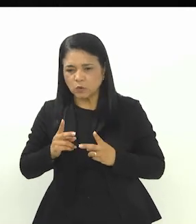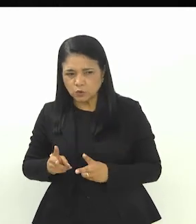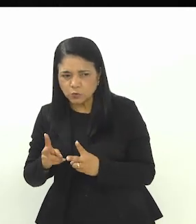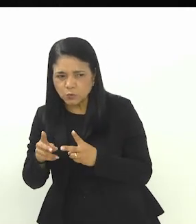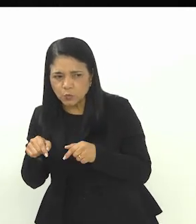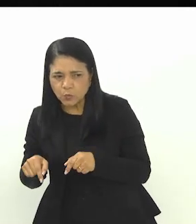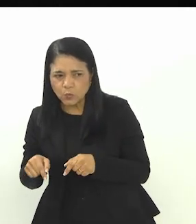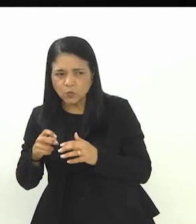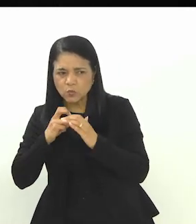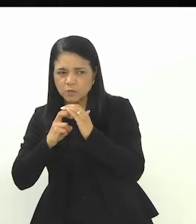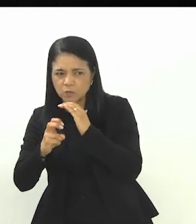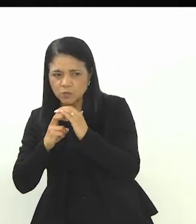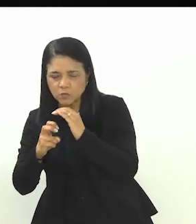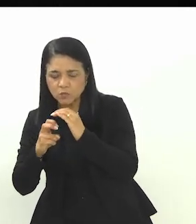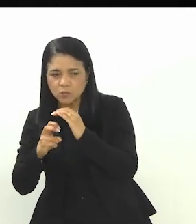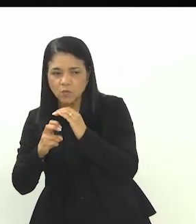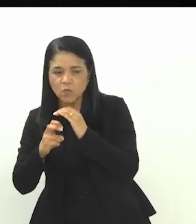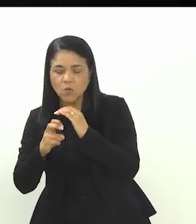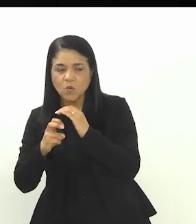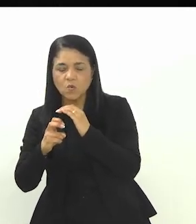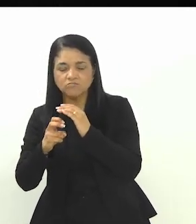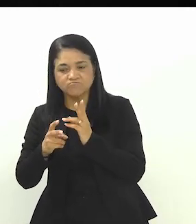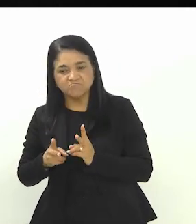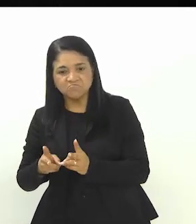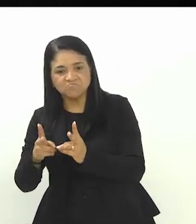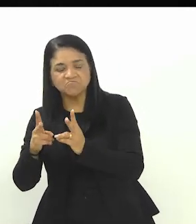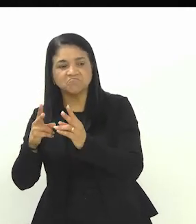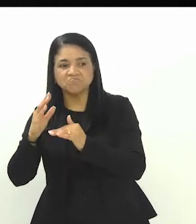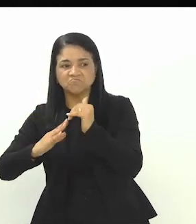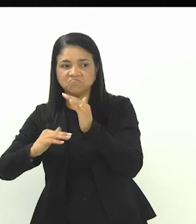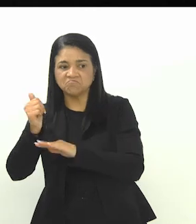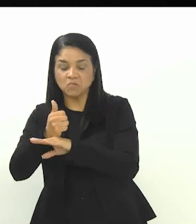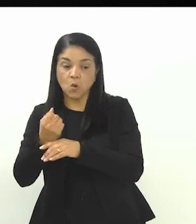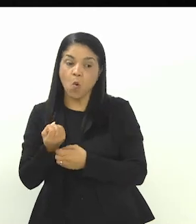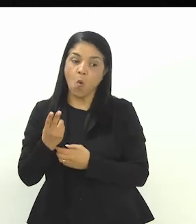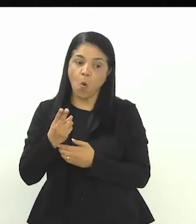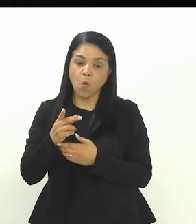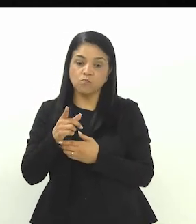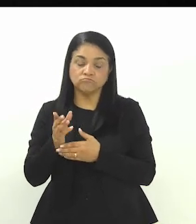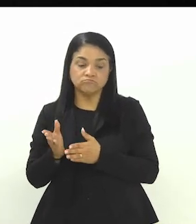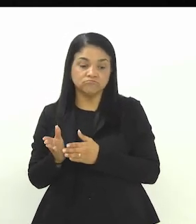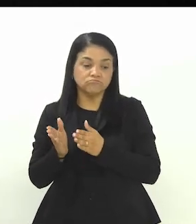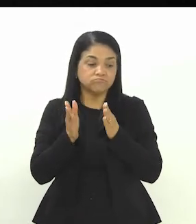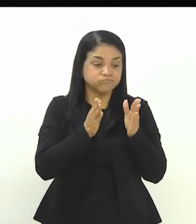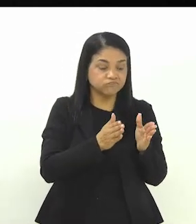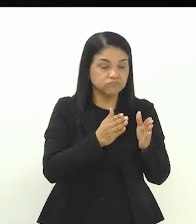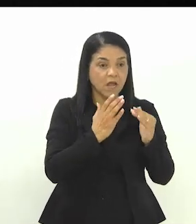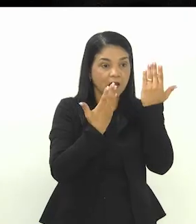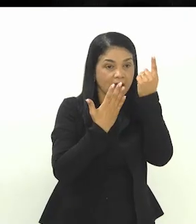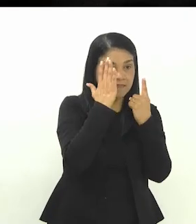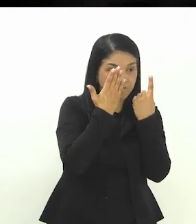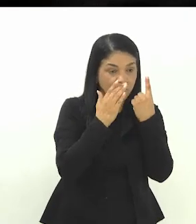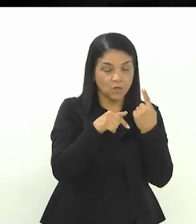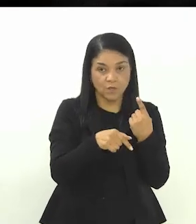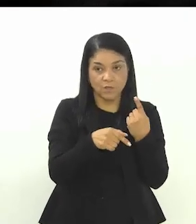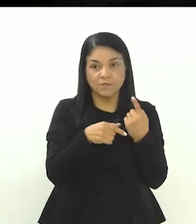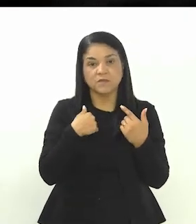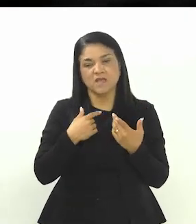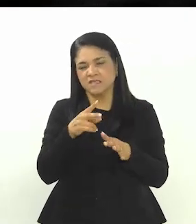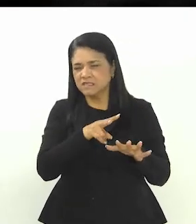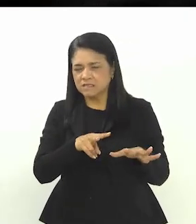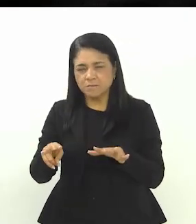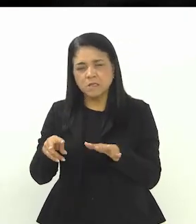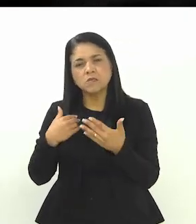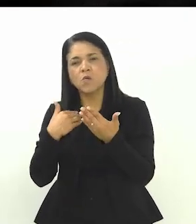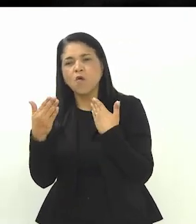continuo aqui e tento trilhar uma carreira, ou eu vou para o carnaval? E posso dizer para você, hoje, essa